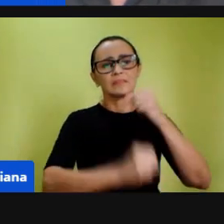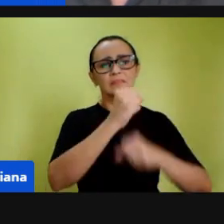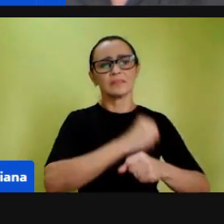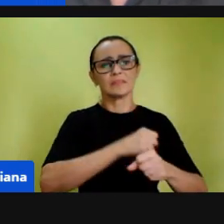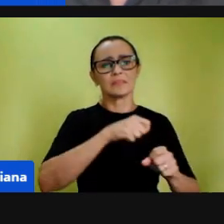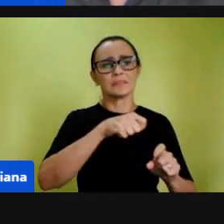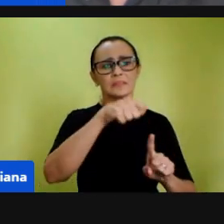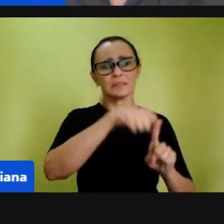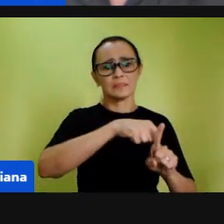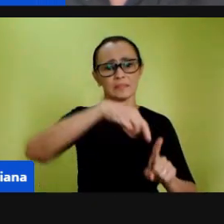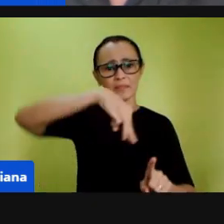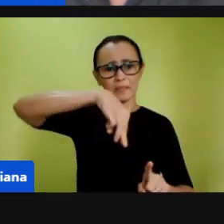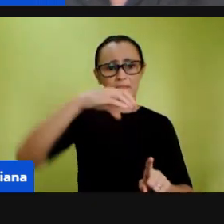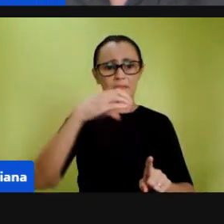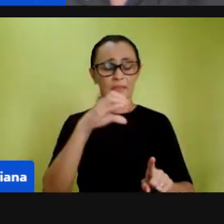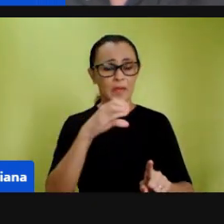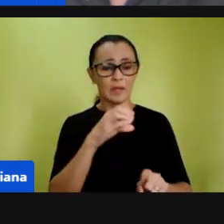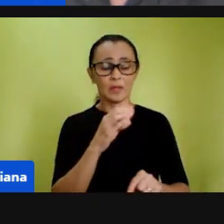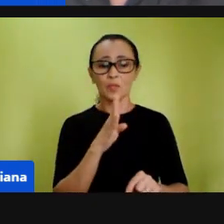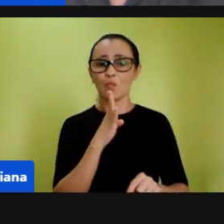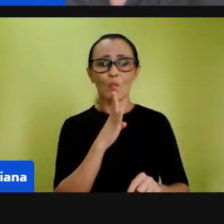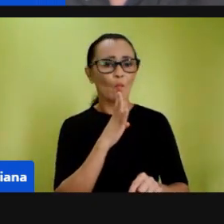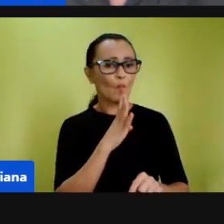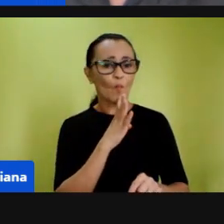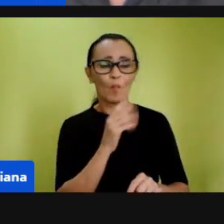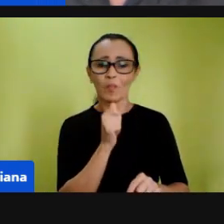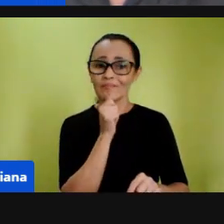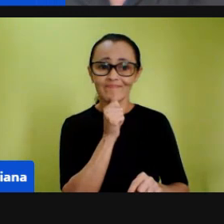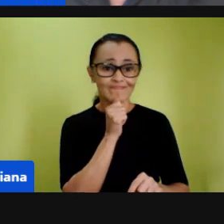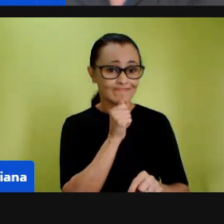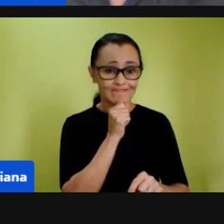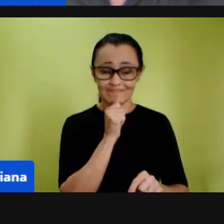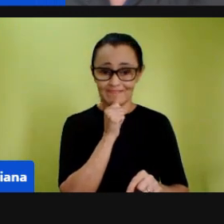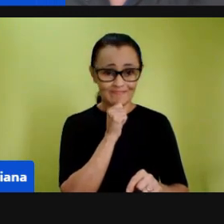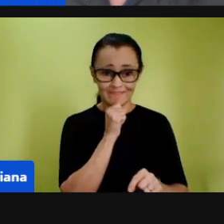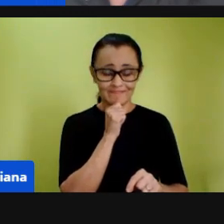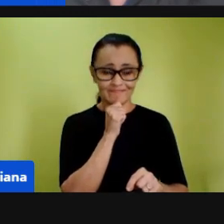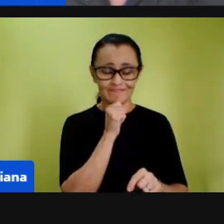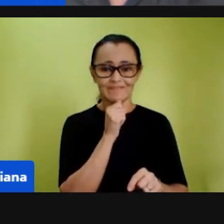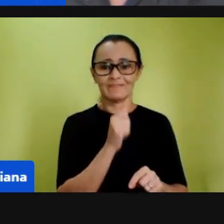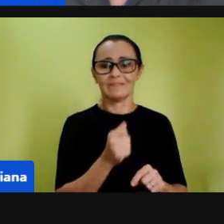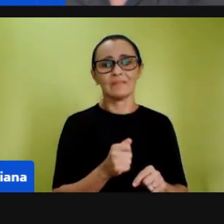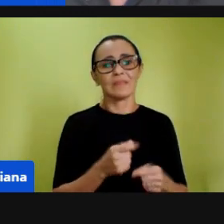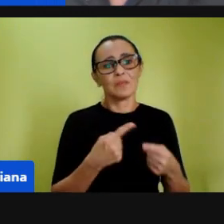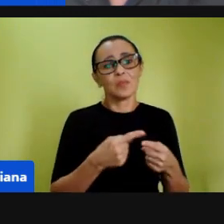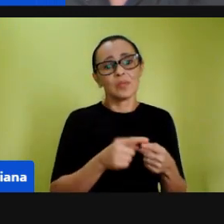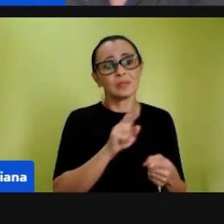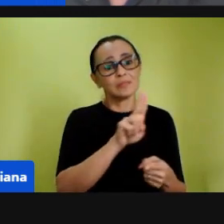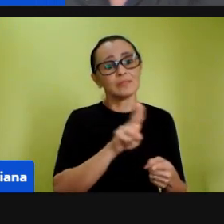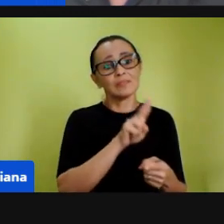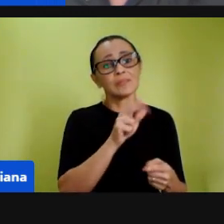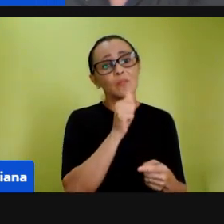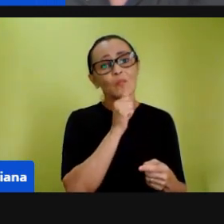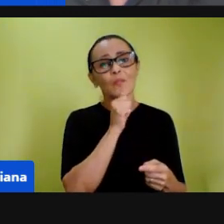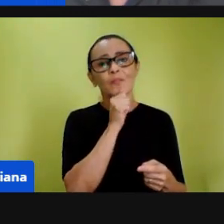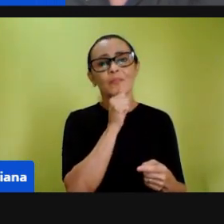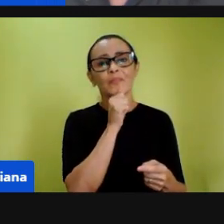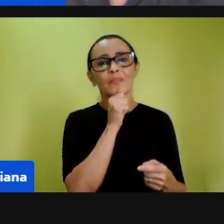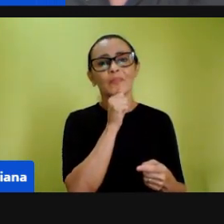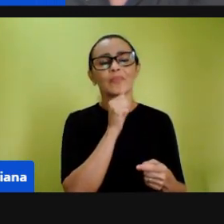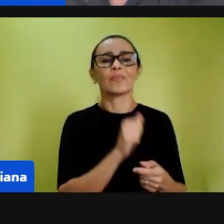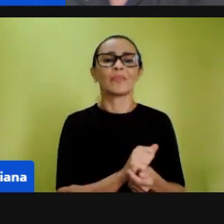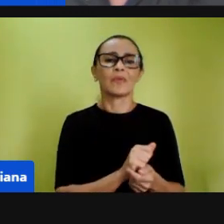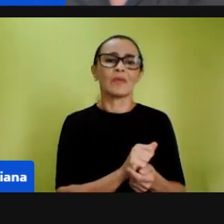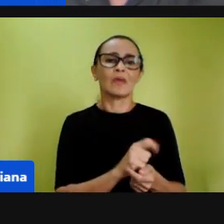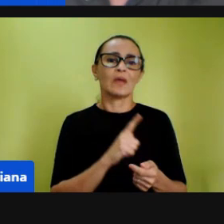tinha conhecimento, né? Eu não sabia manipulá-las, né? Exemplo, os formulários no Google.